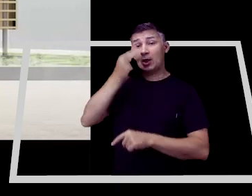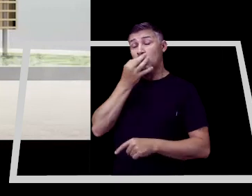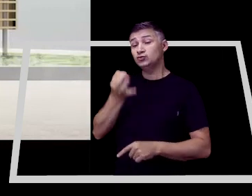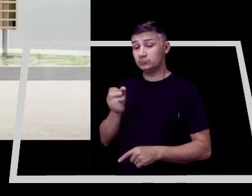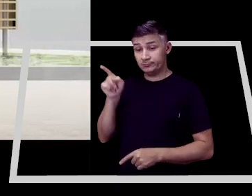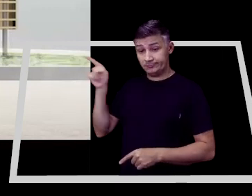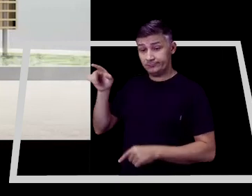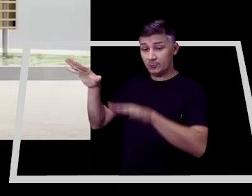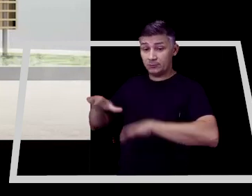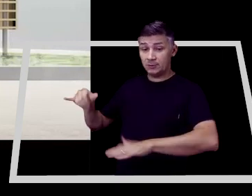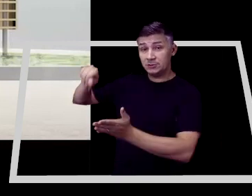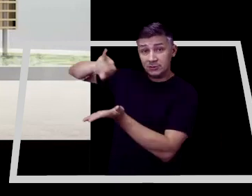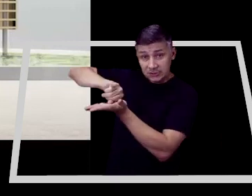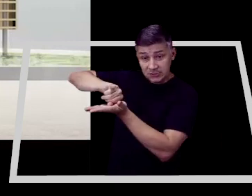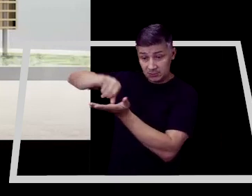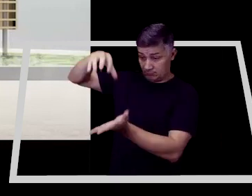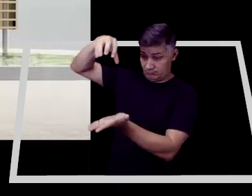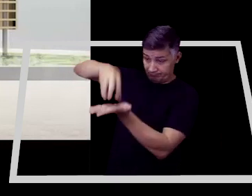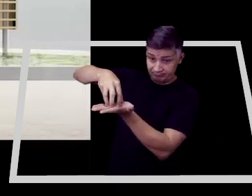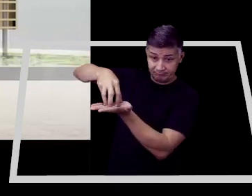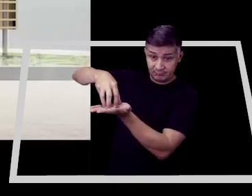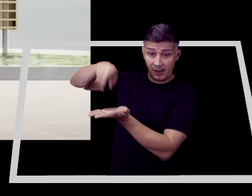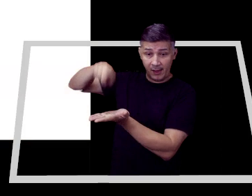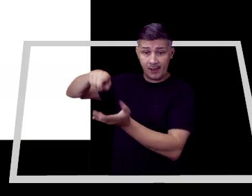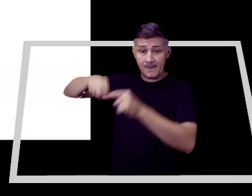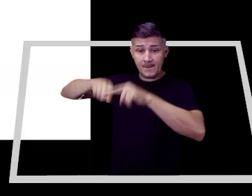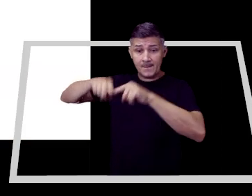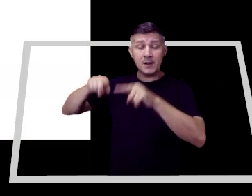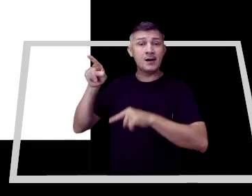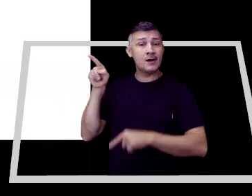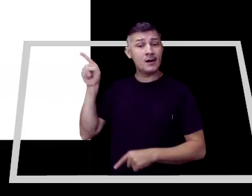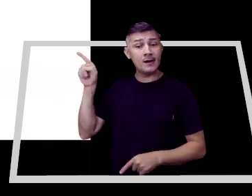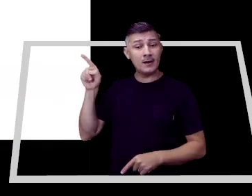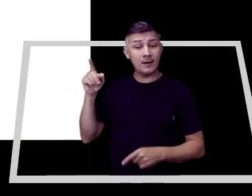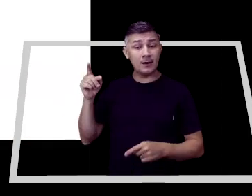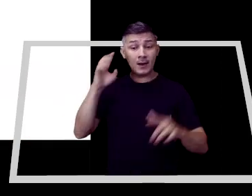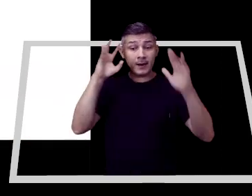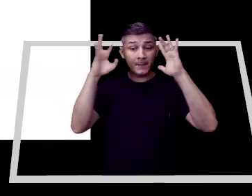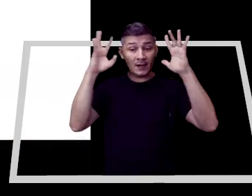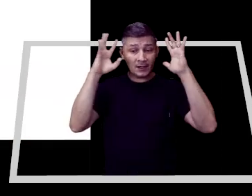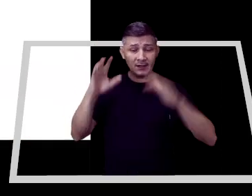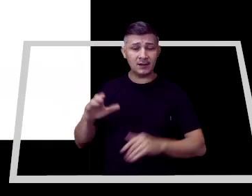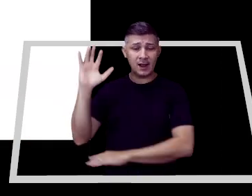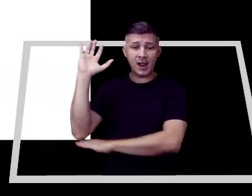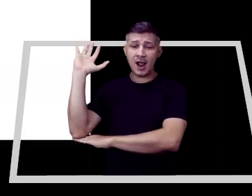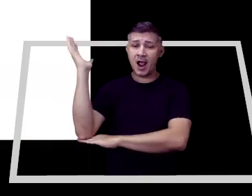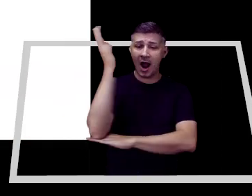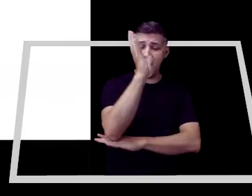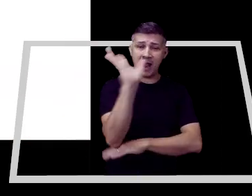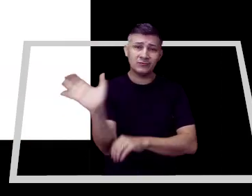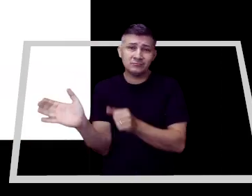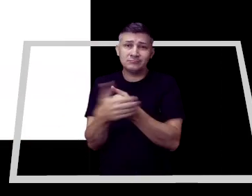gente sugeriu no centro desse edifício era uma peça que a gente chamava das